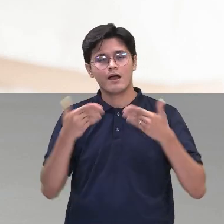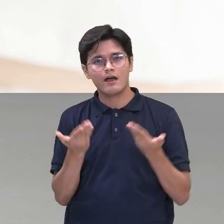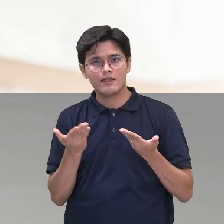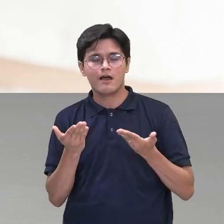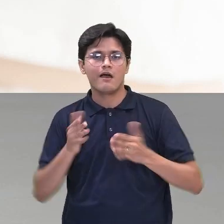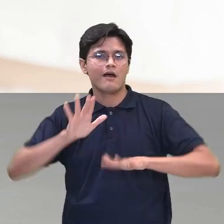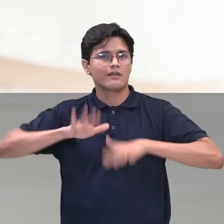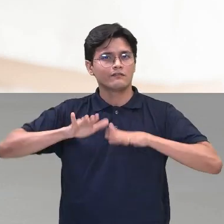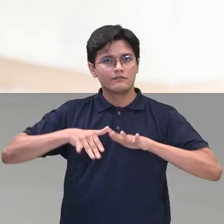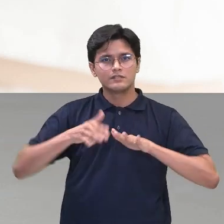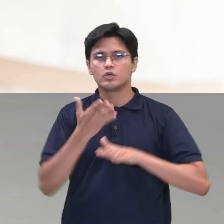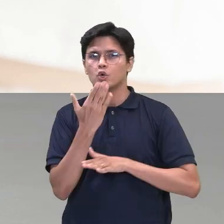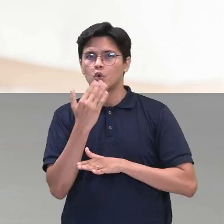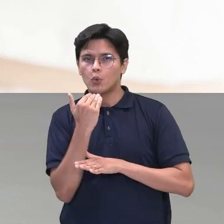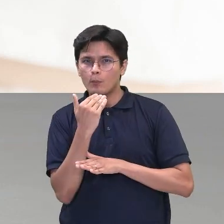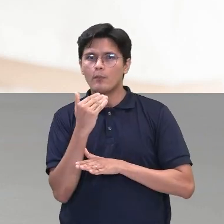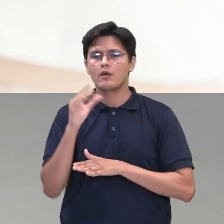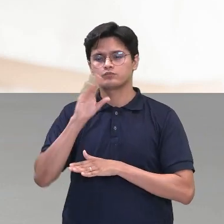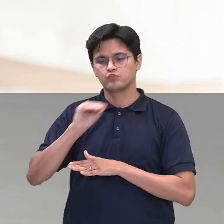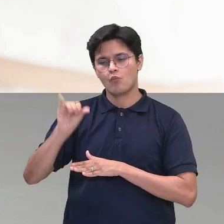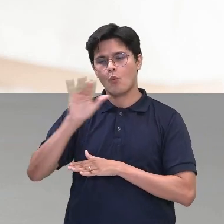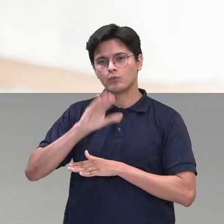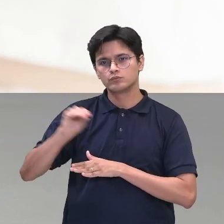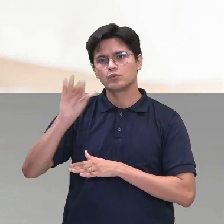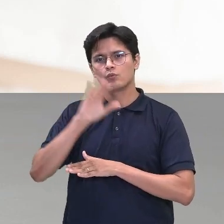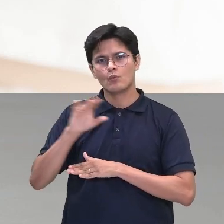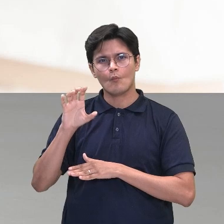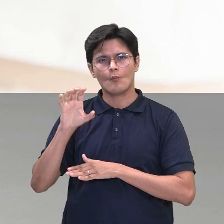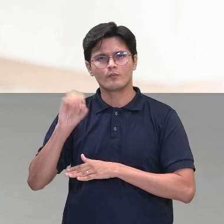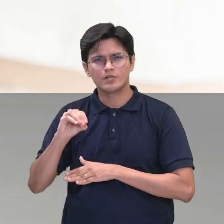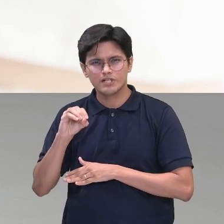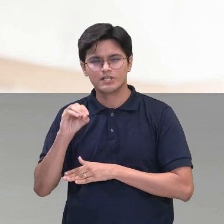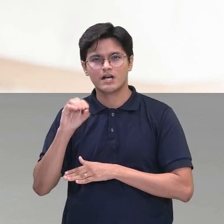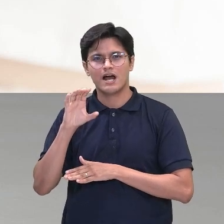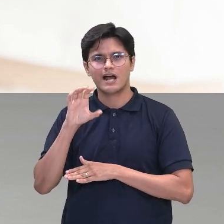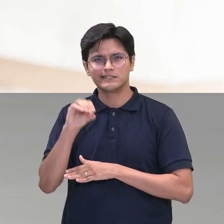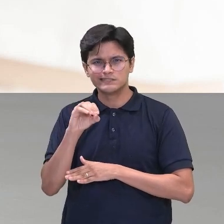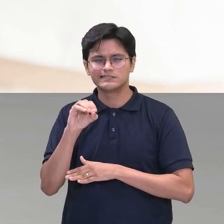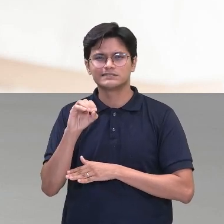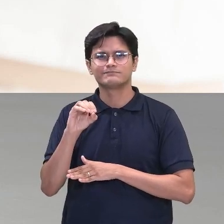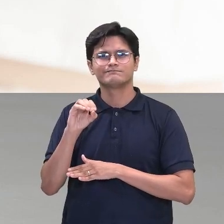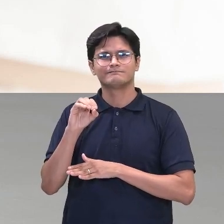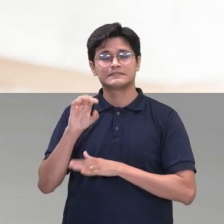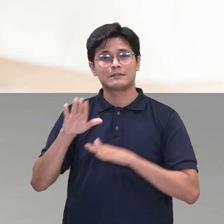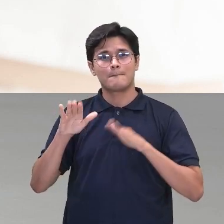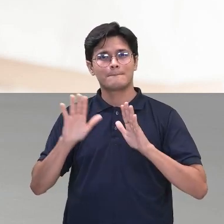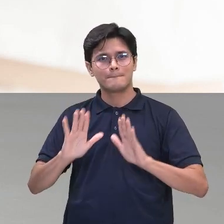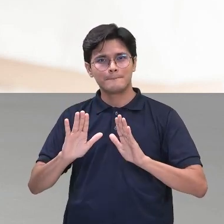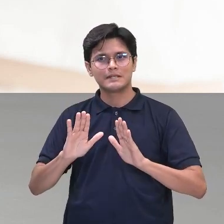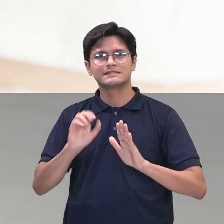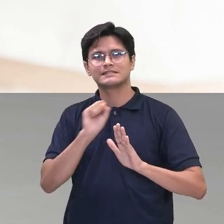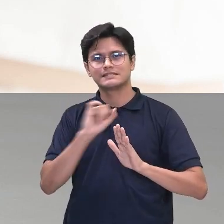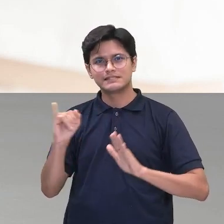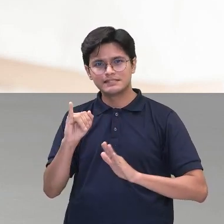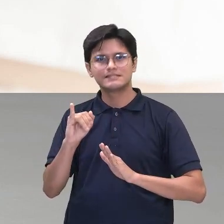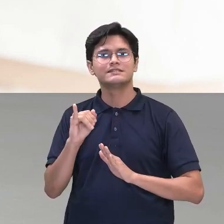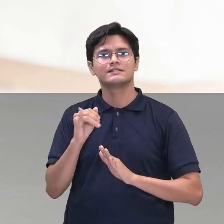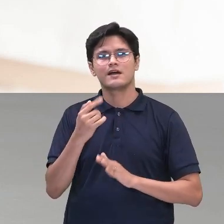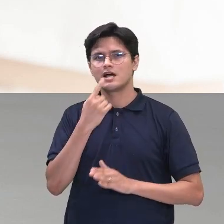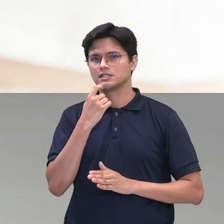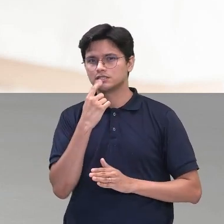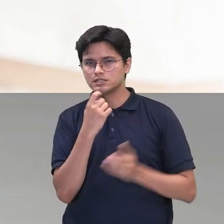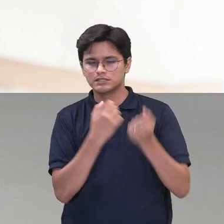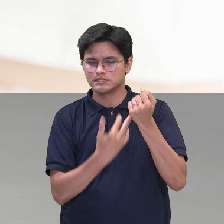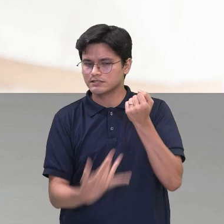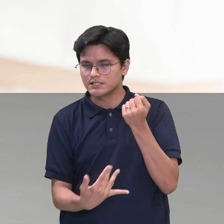está mastigando e morde essa parte interna. Não sangra, né? Por quê? Quando não chega a sangrar, quando a mordida não foi